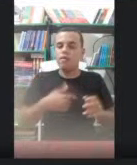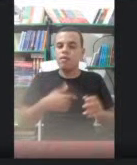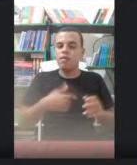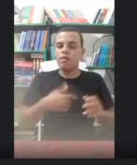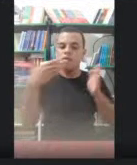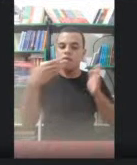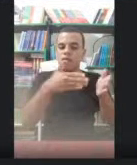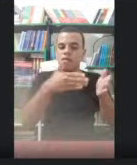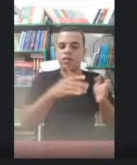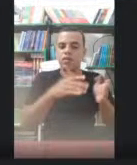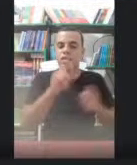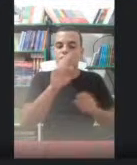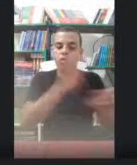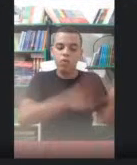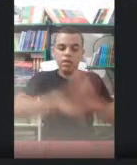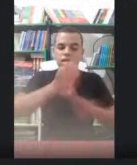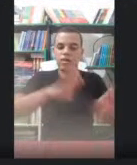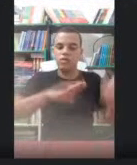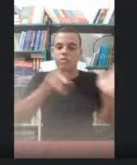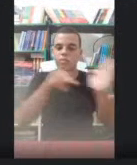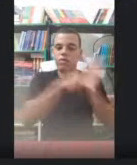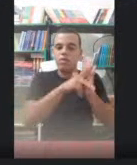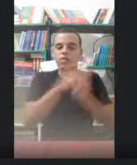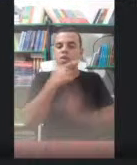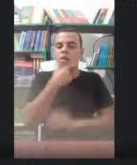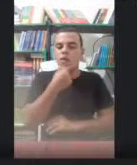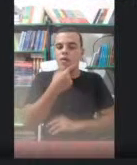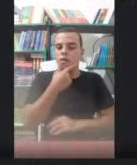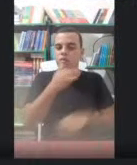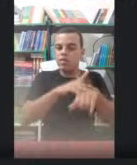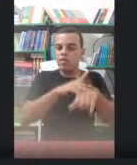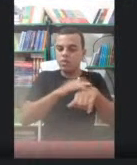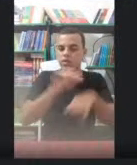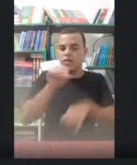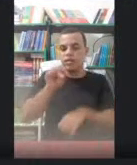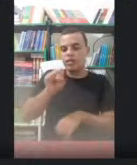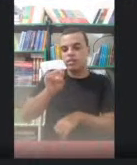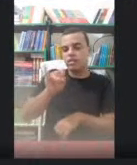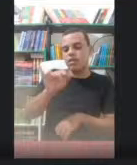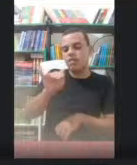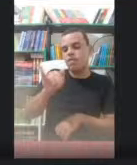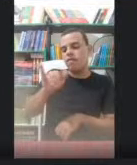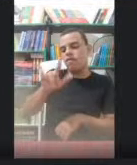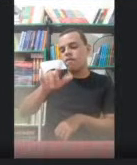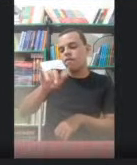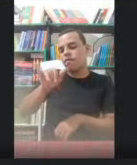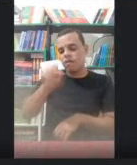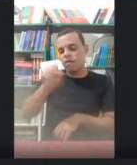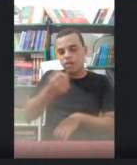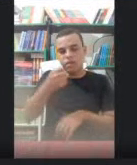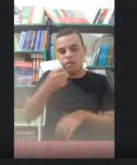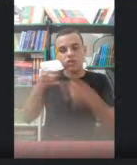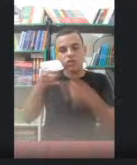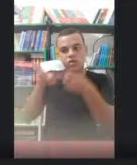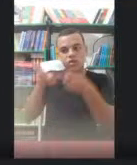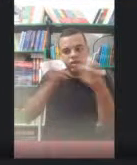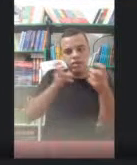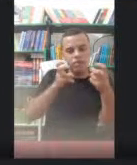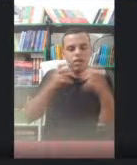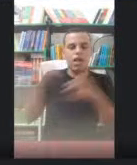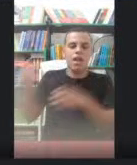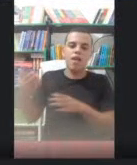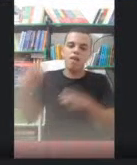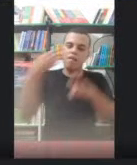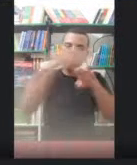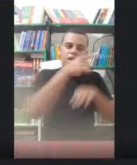parceiro, mas precisou existir uma ferramenta que atraísse eles até esses espaços, e a partir daí gerou todo um vínculo